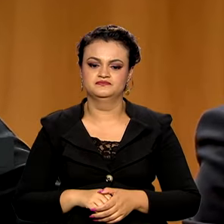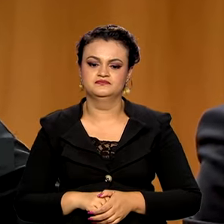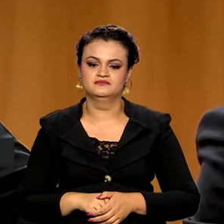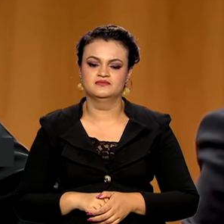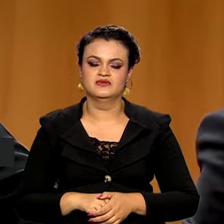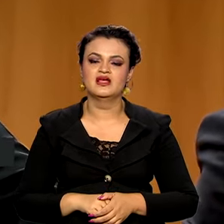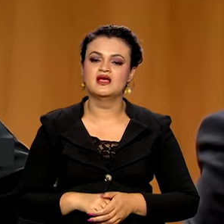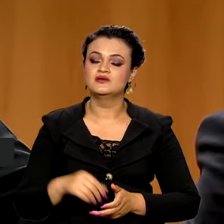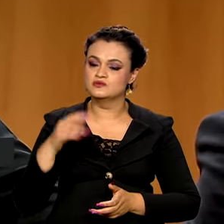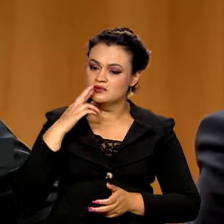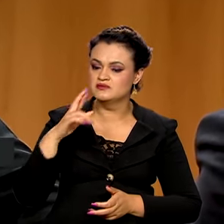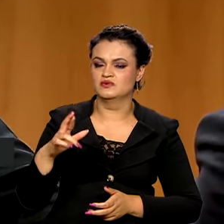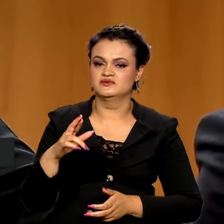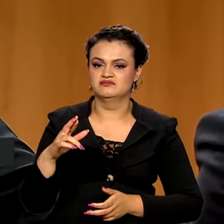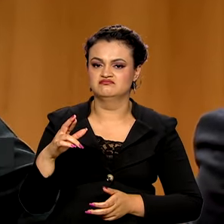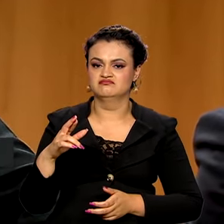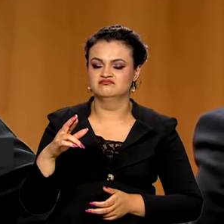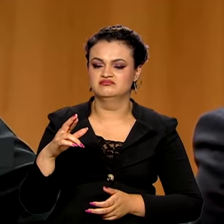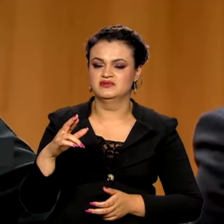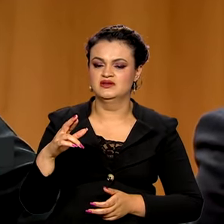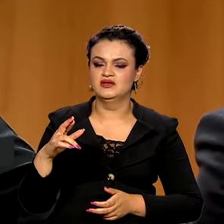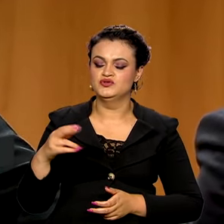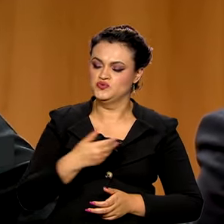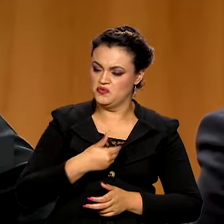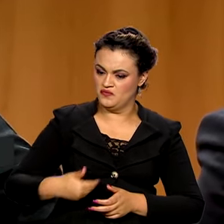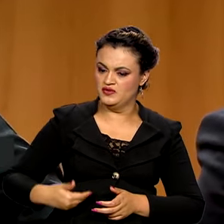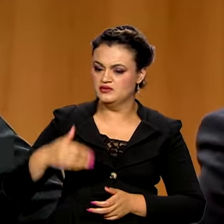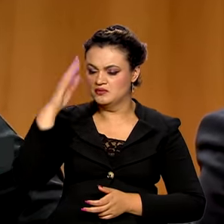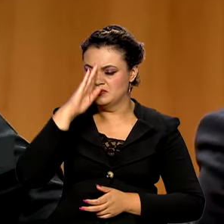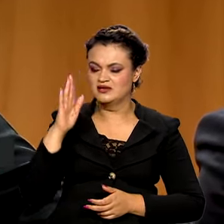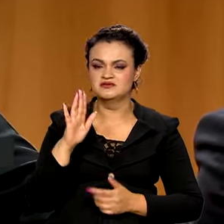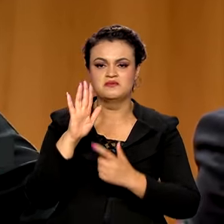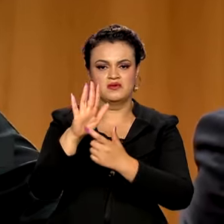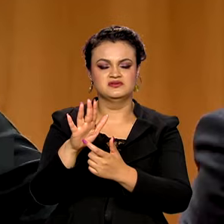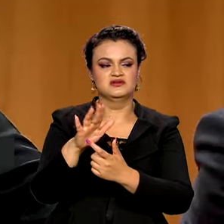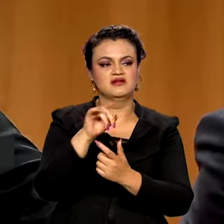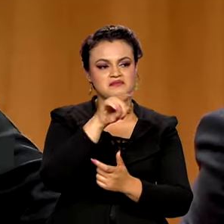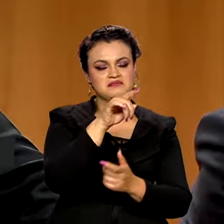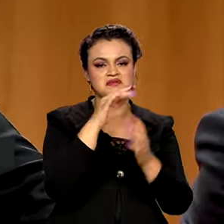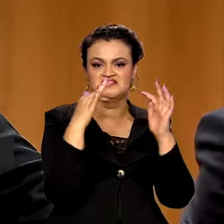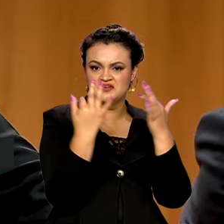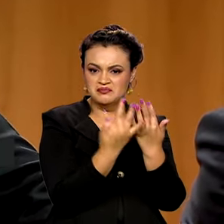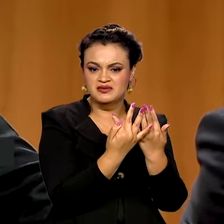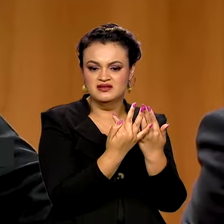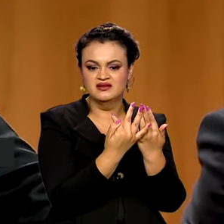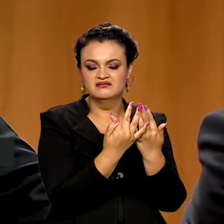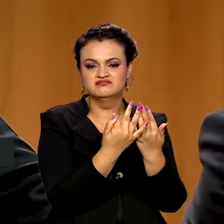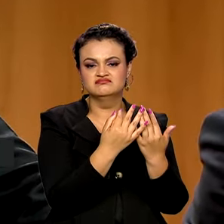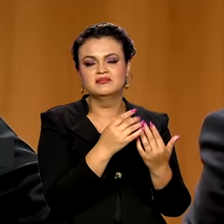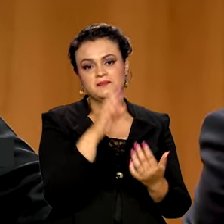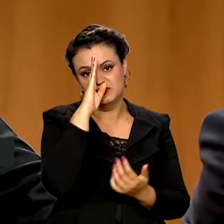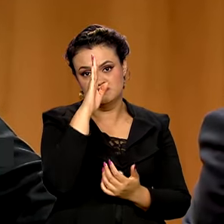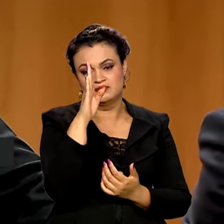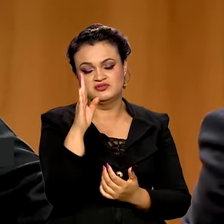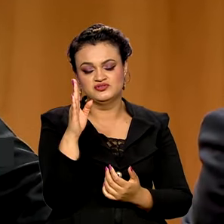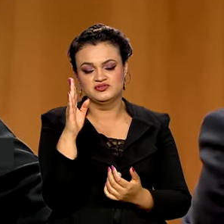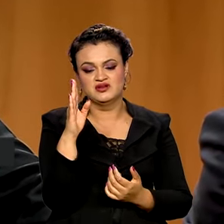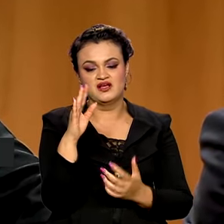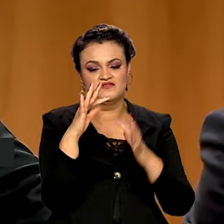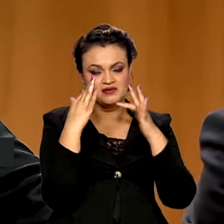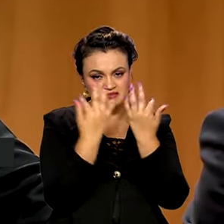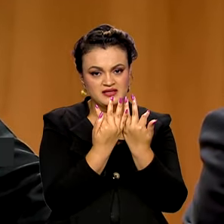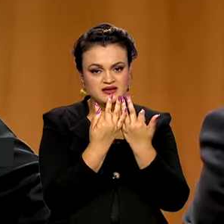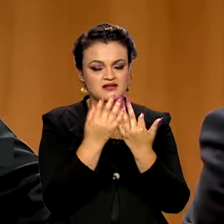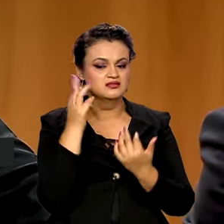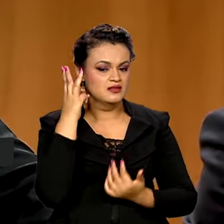uma resposta que o Estado brasileiro dá às famílias. Destaco muito especialmente a